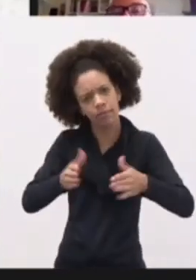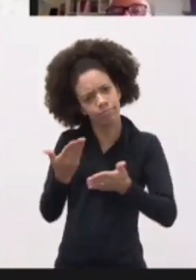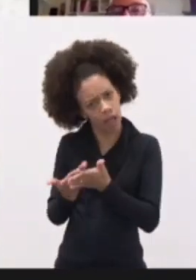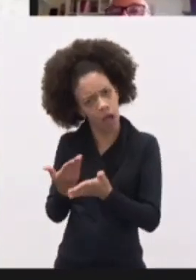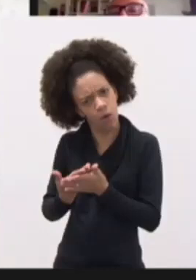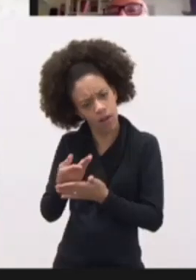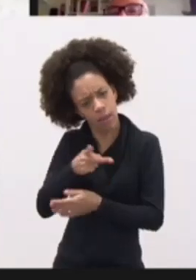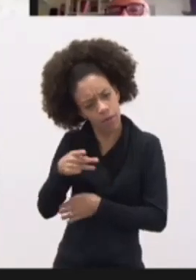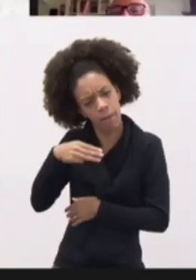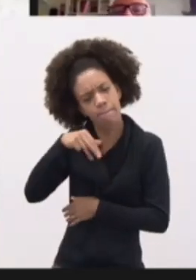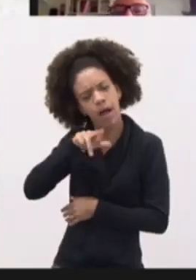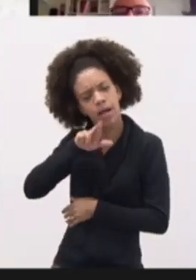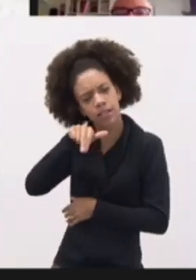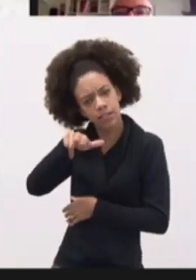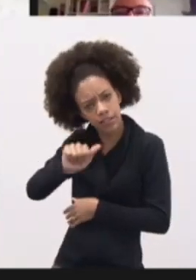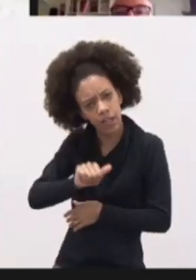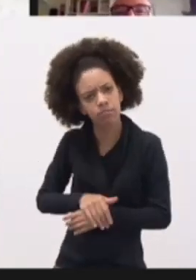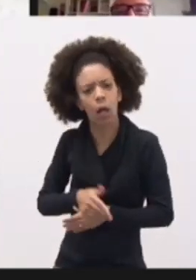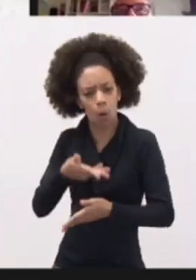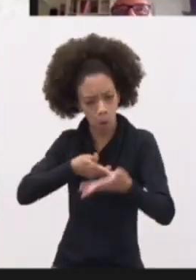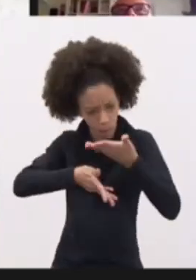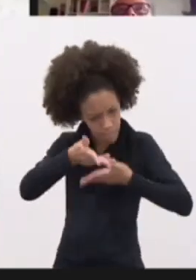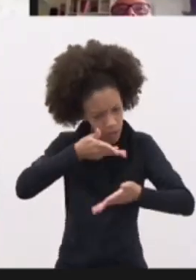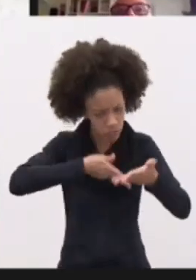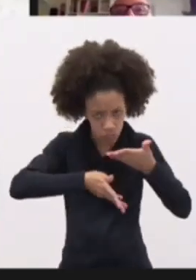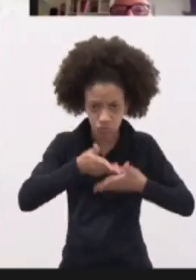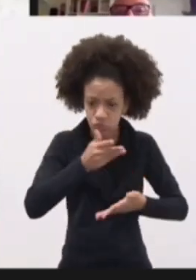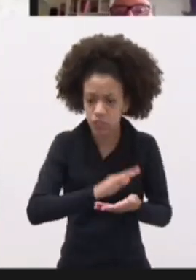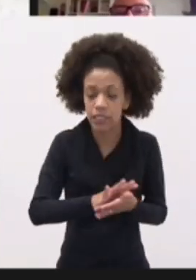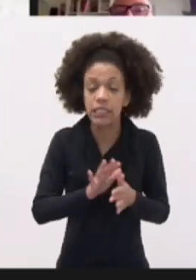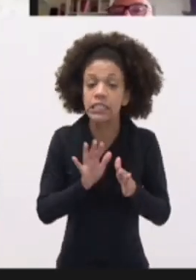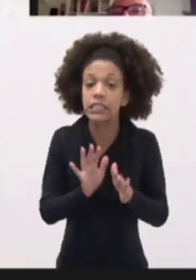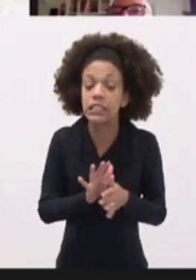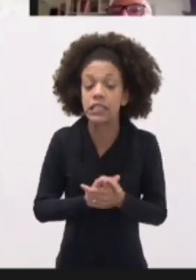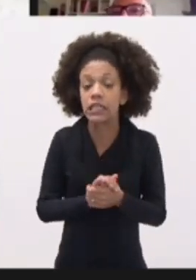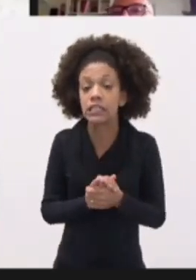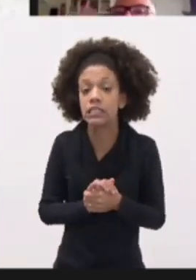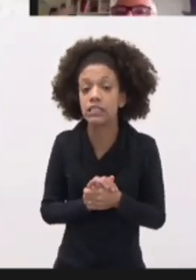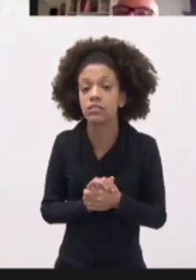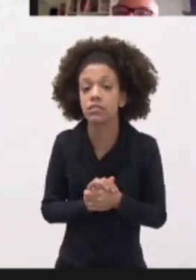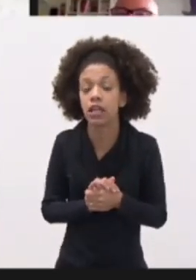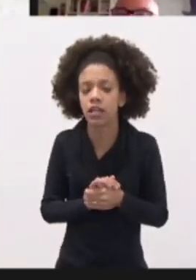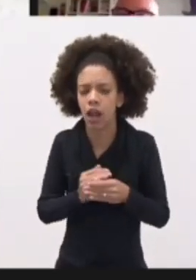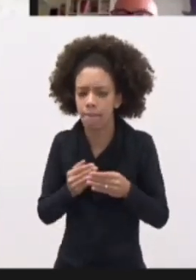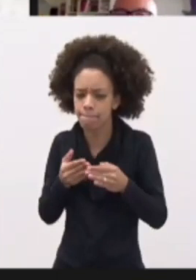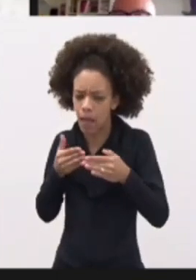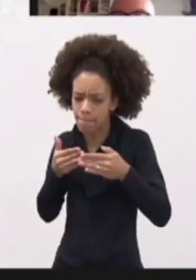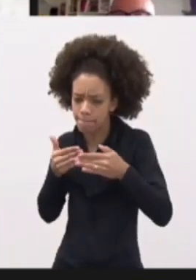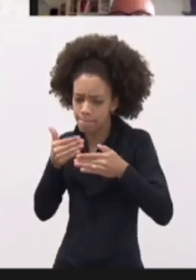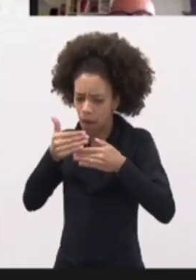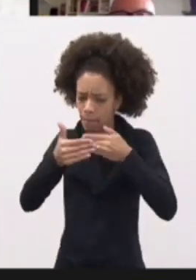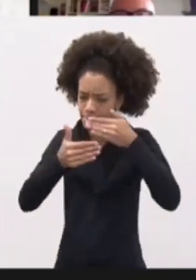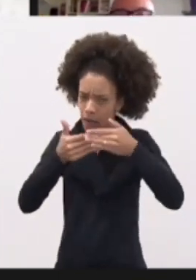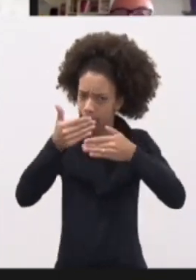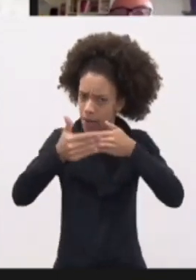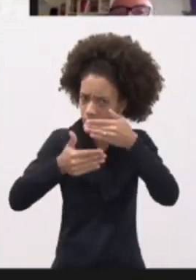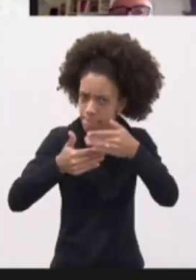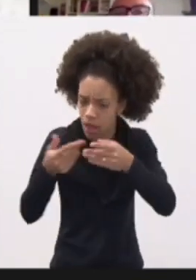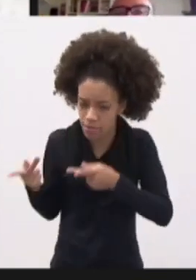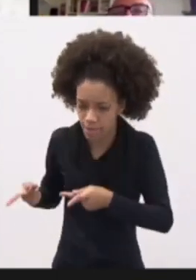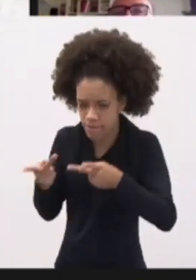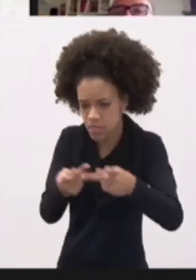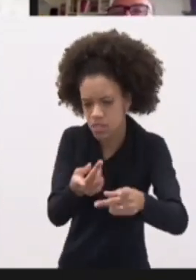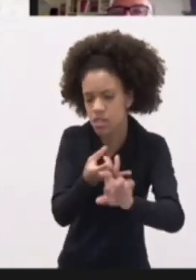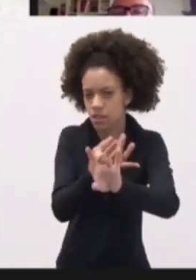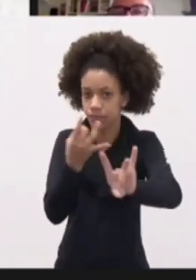Marina, ela compartilha a tela dela, e à medida em que ela vai avançando nessa visita virtual,